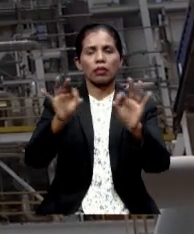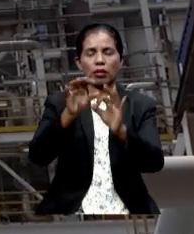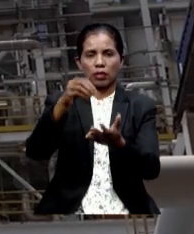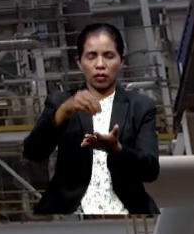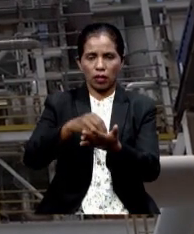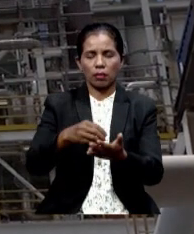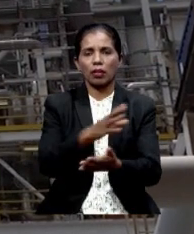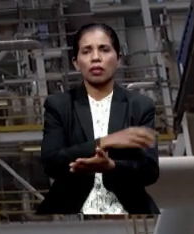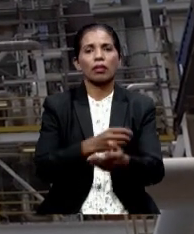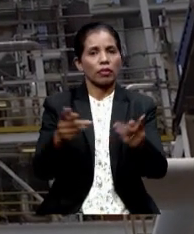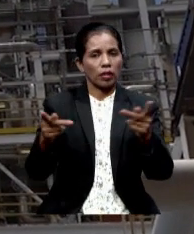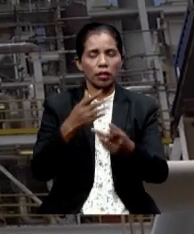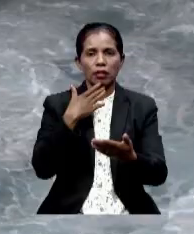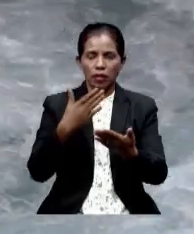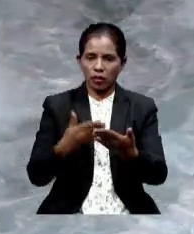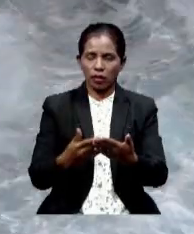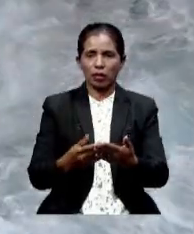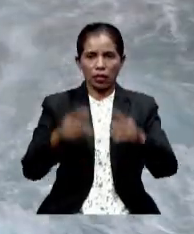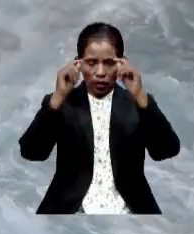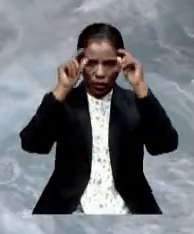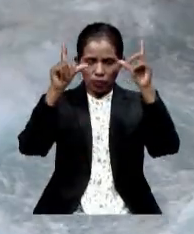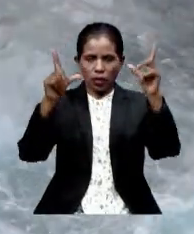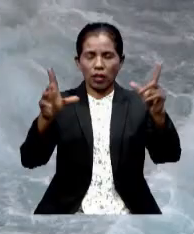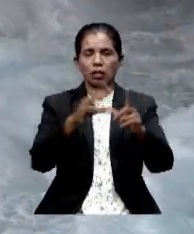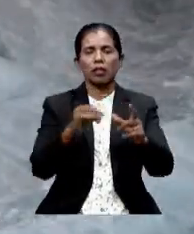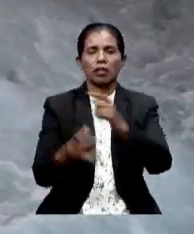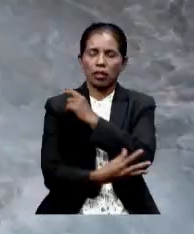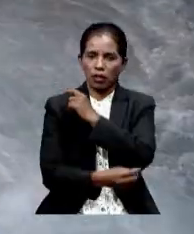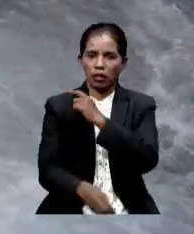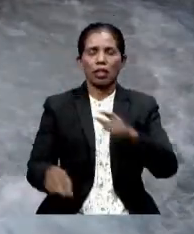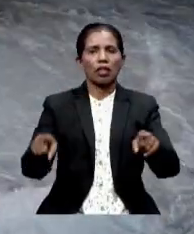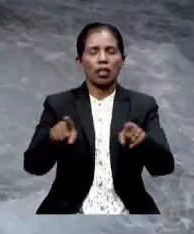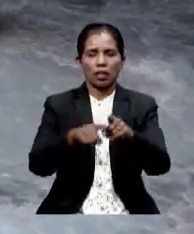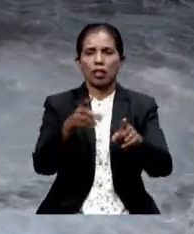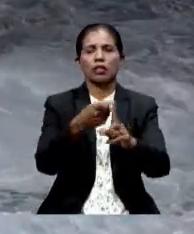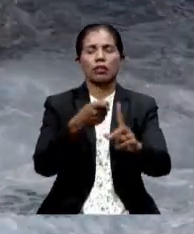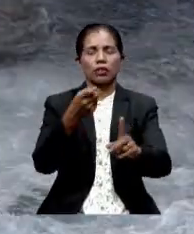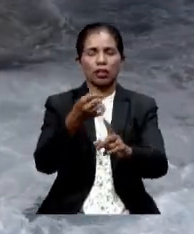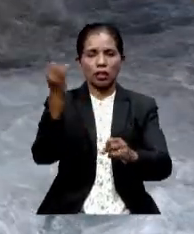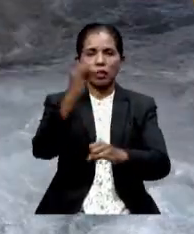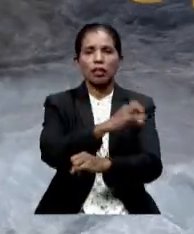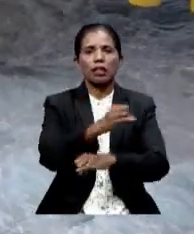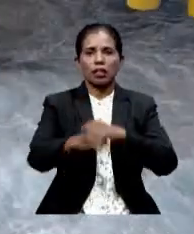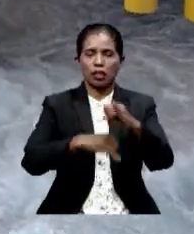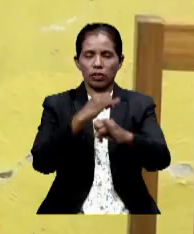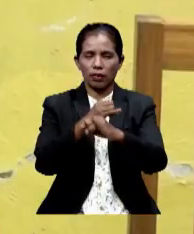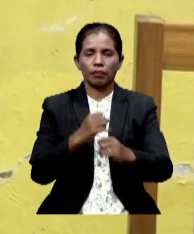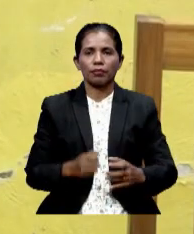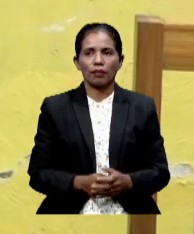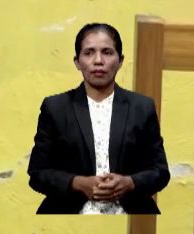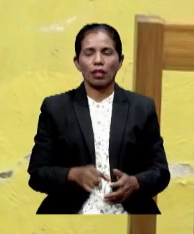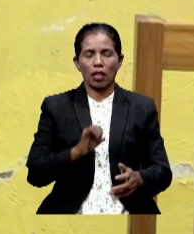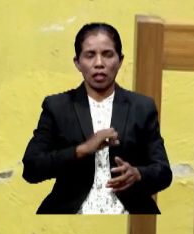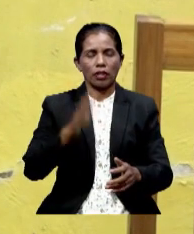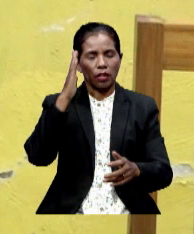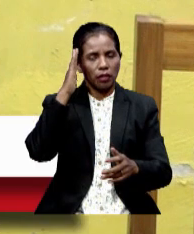setor produtivo sira, nenek Timor-Leste se bancarota duni, anessa perspectiva internacional nian. É a minha noite atac